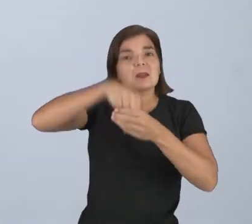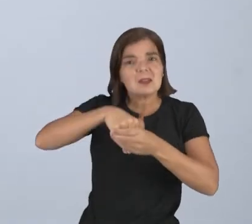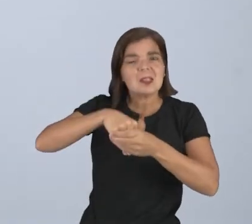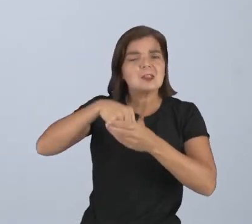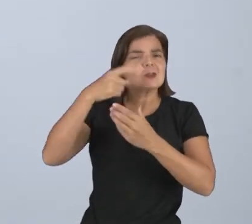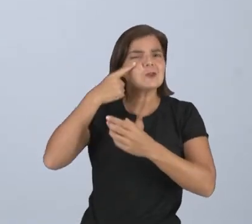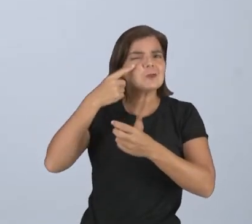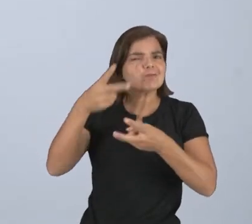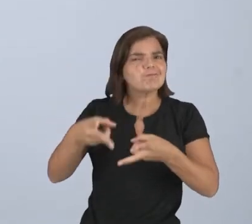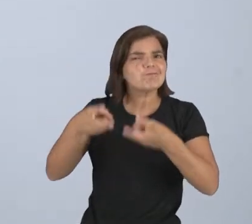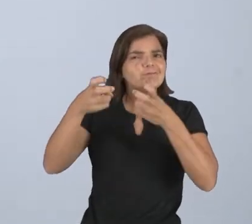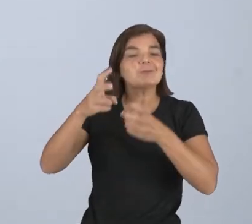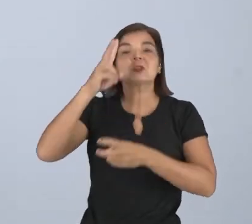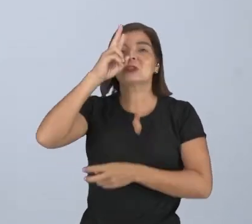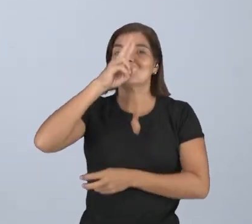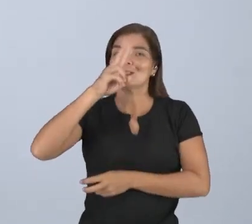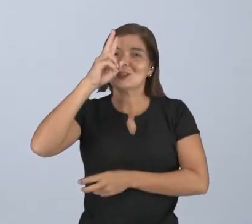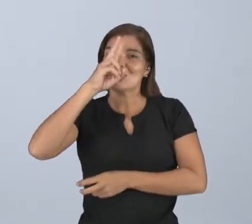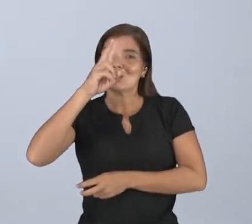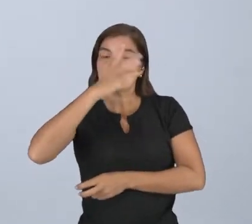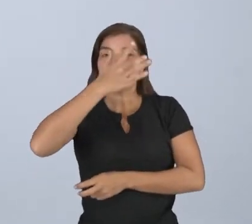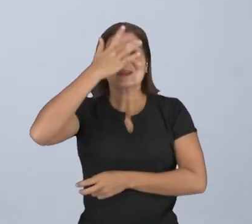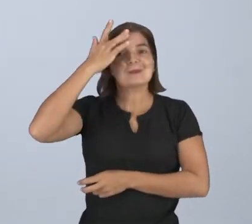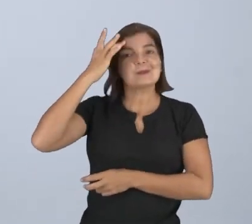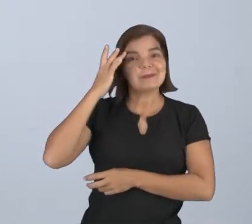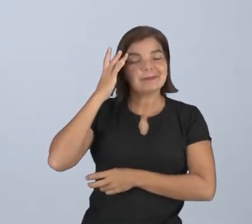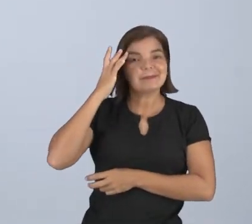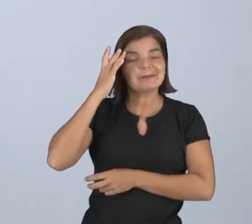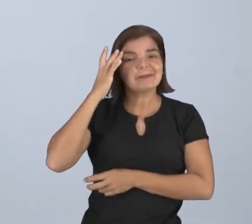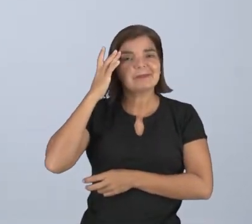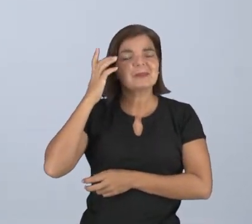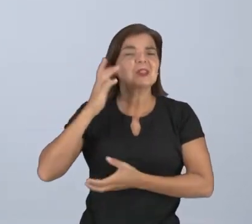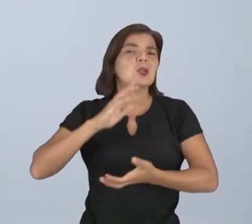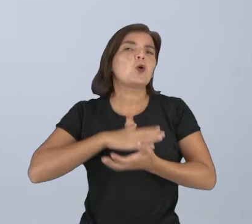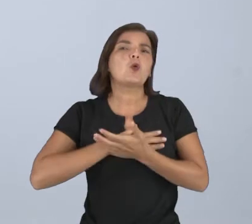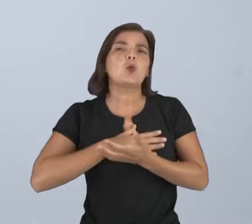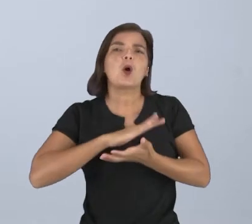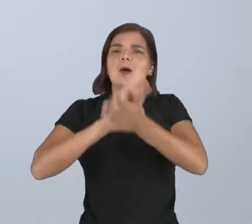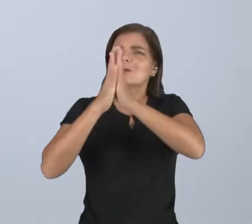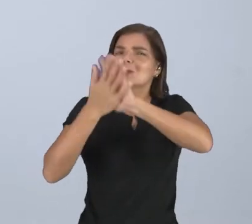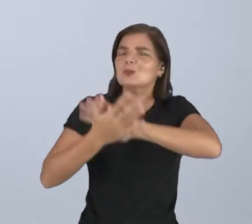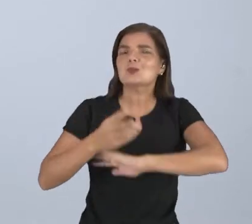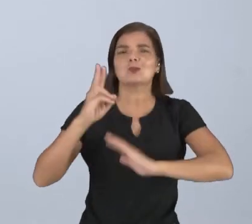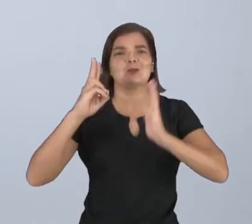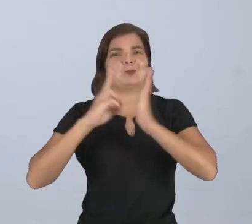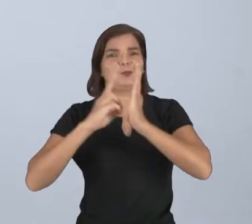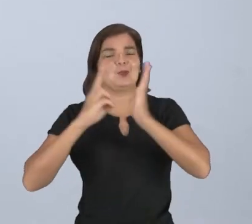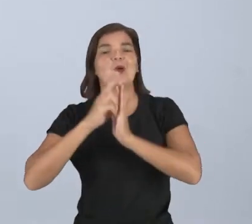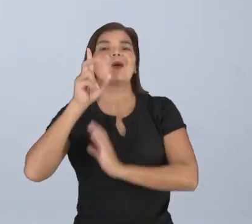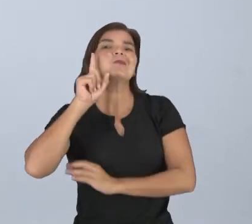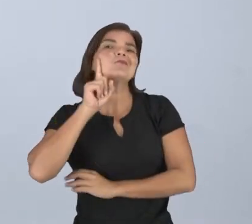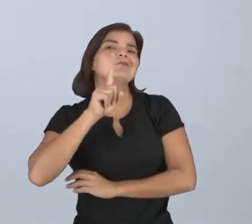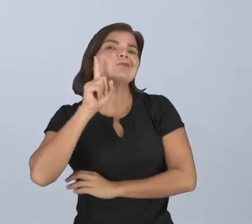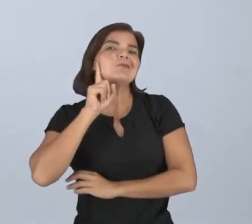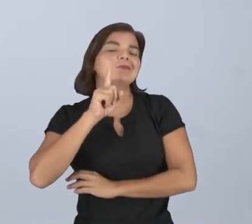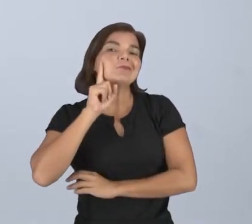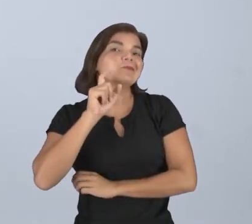dessa perspectiva história da humanidade, a dizimação dos indígenas americanos